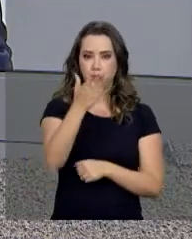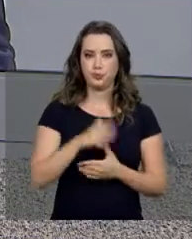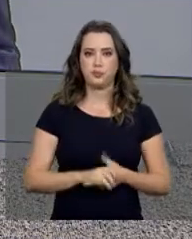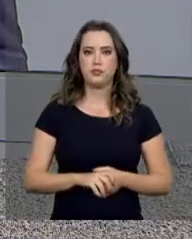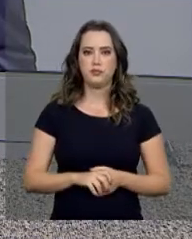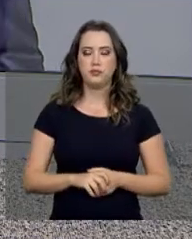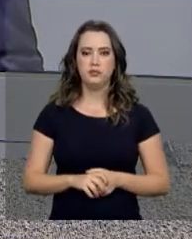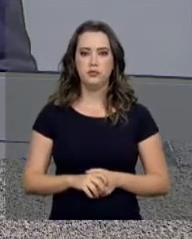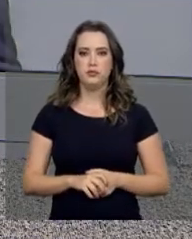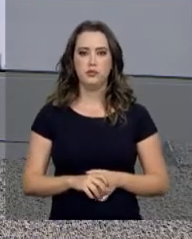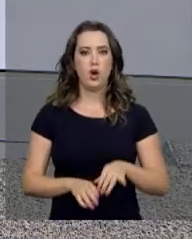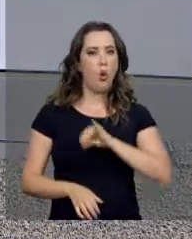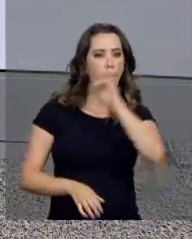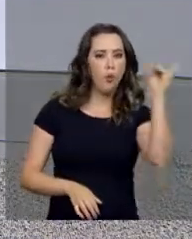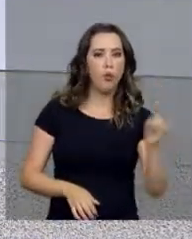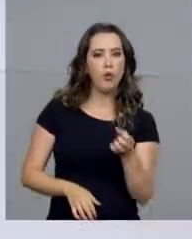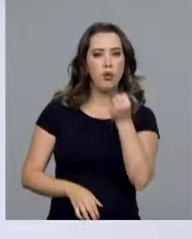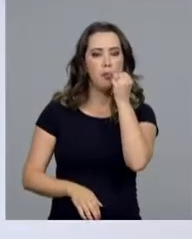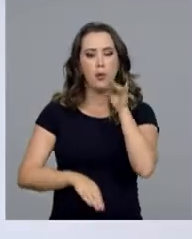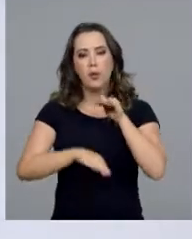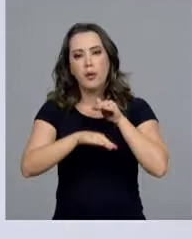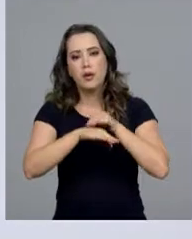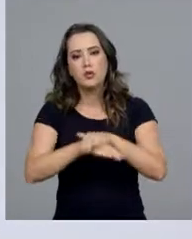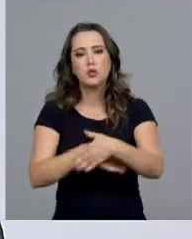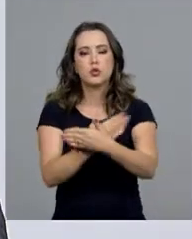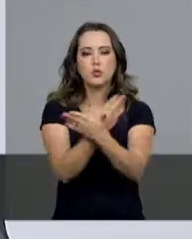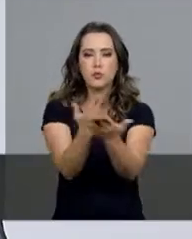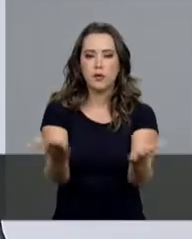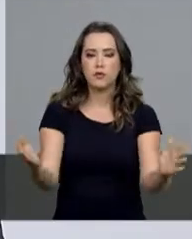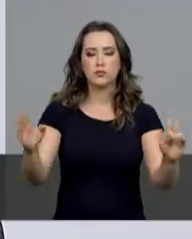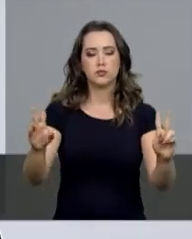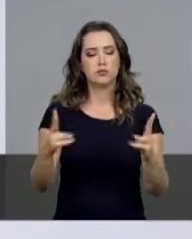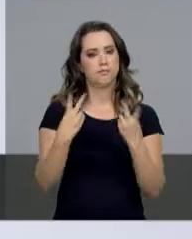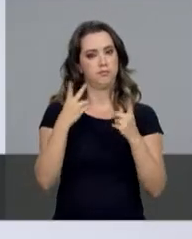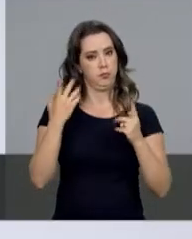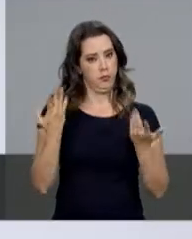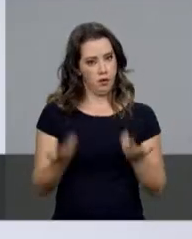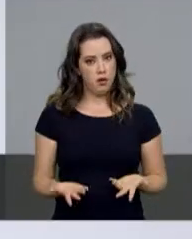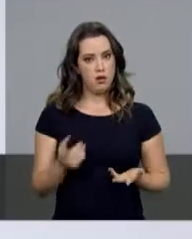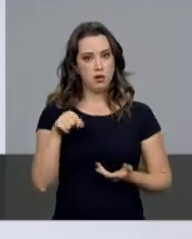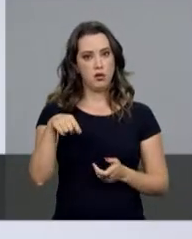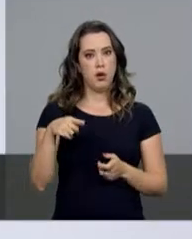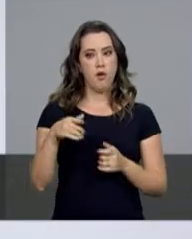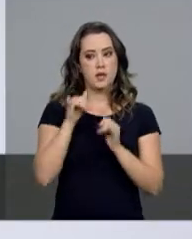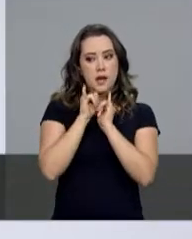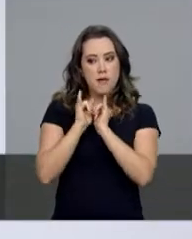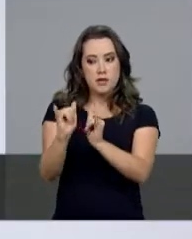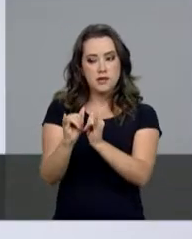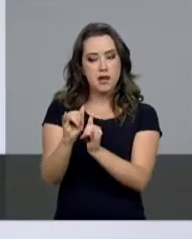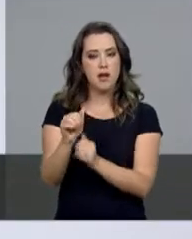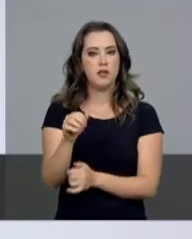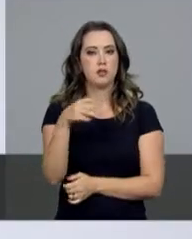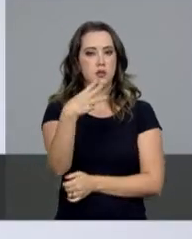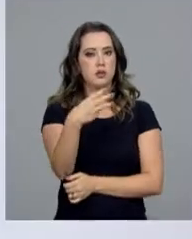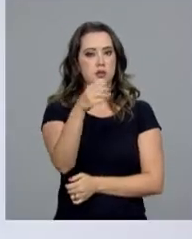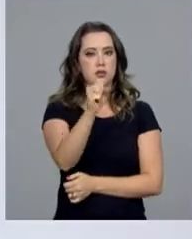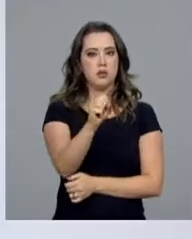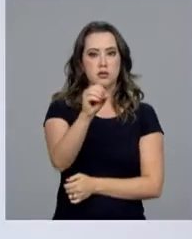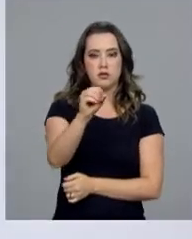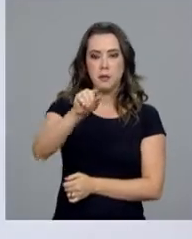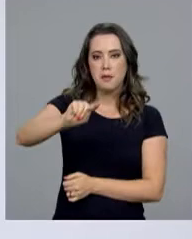de roberto a você ea todos que nos assistem por zé roberto vão ser alertados em mais de 380 mil